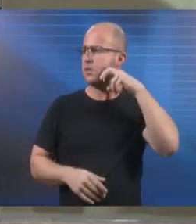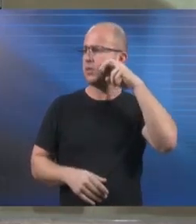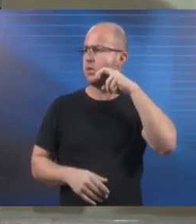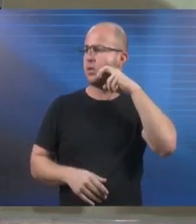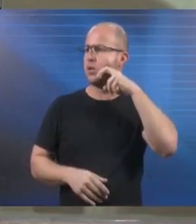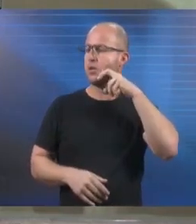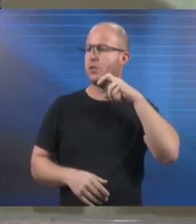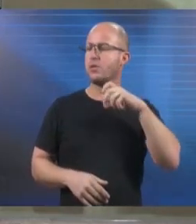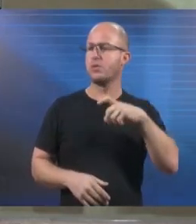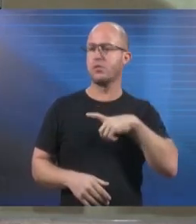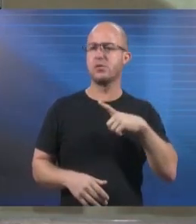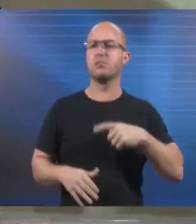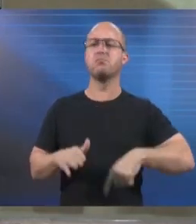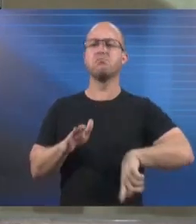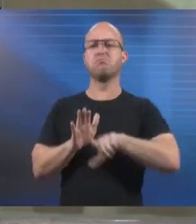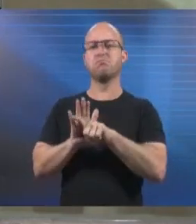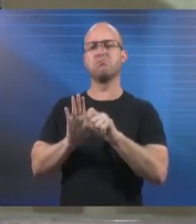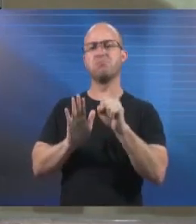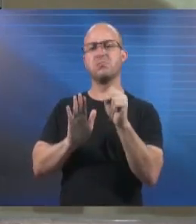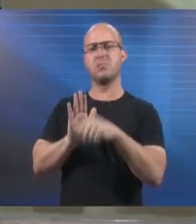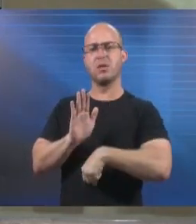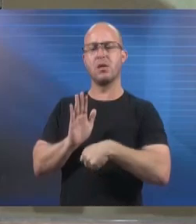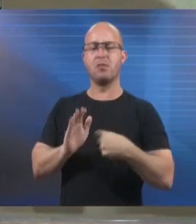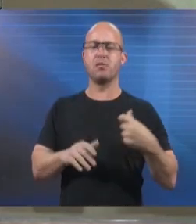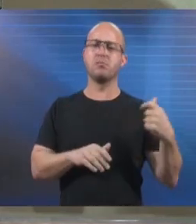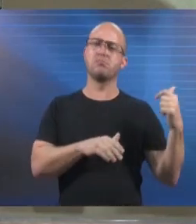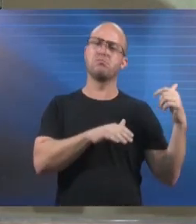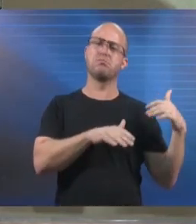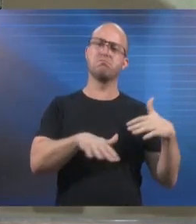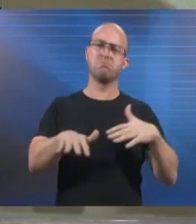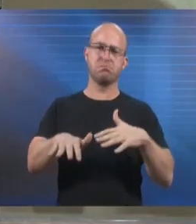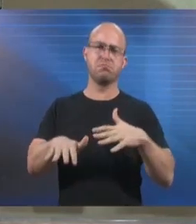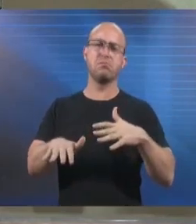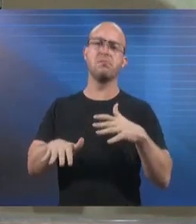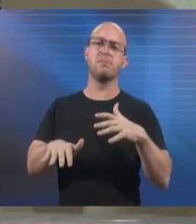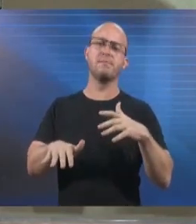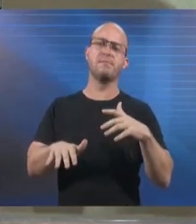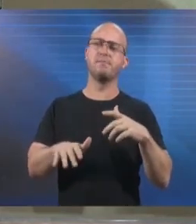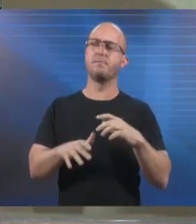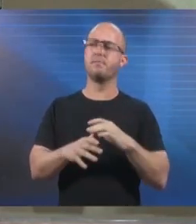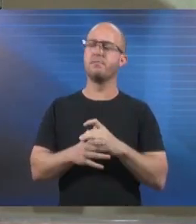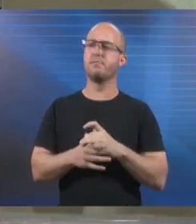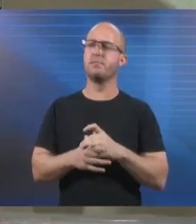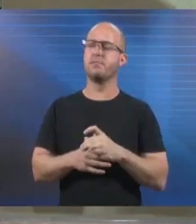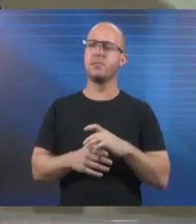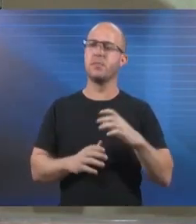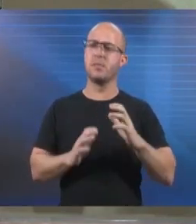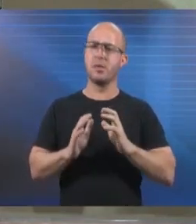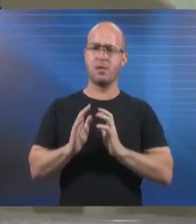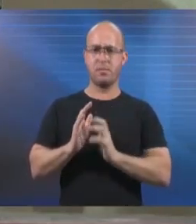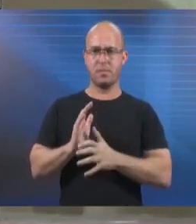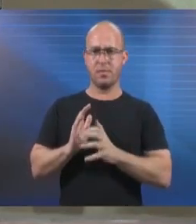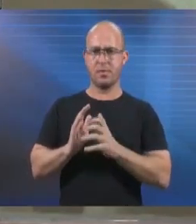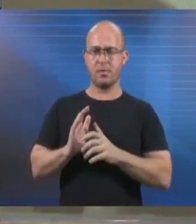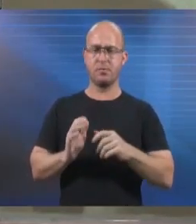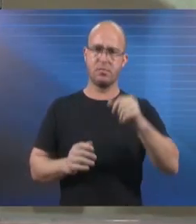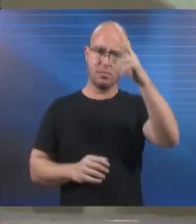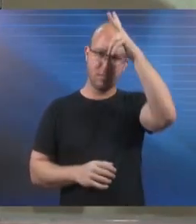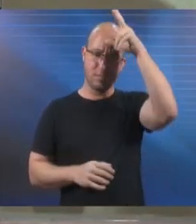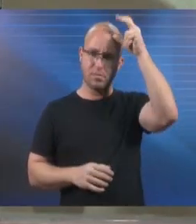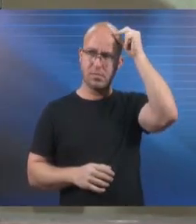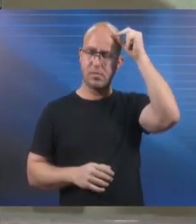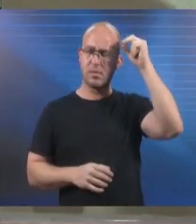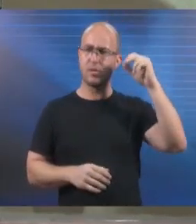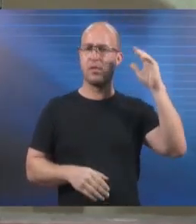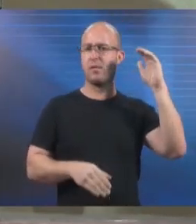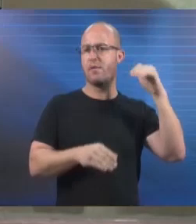então existia legitimidade porque eles estavam estavam na manifestação parlamentares Prefeito que